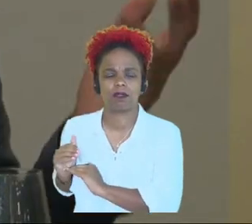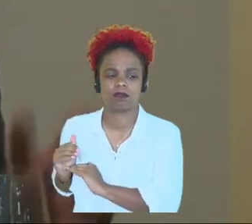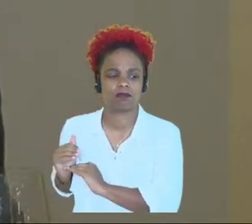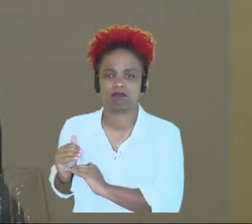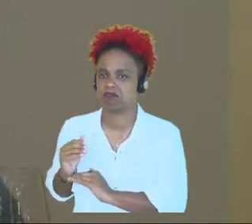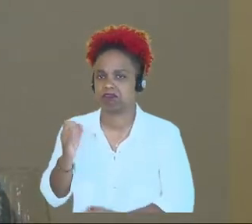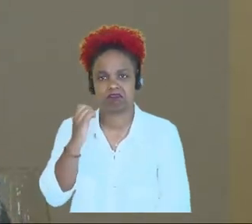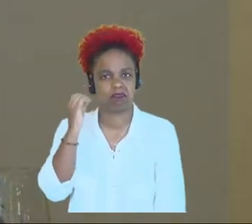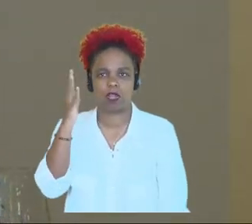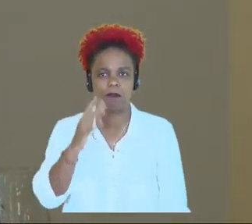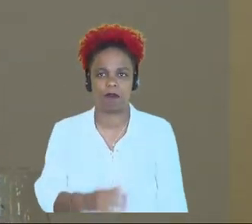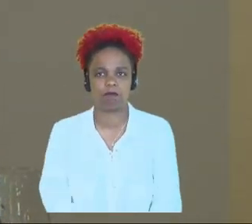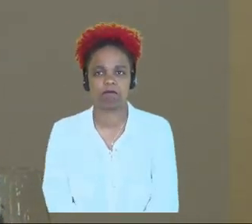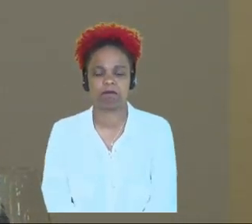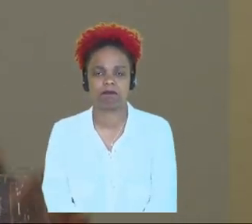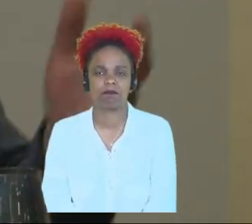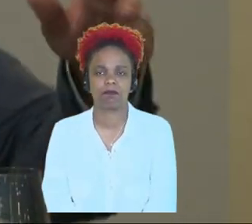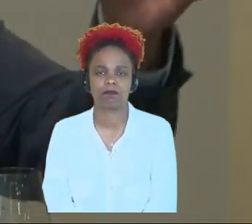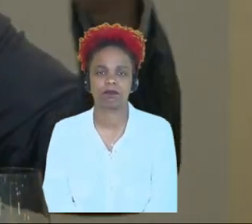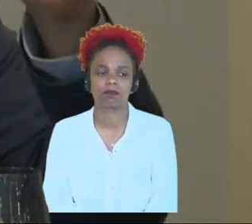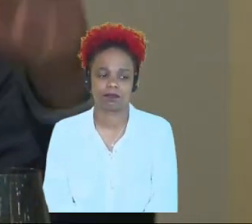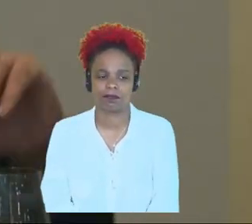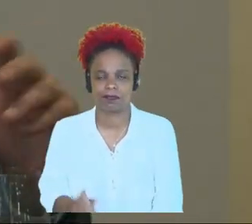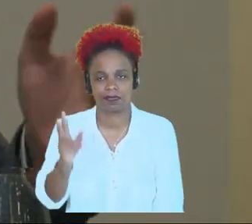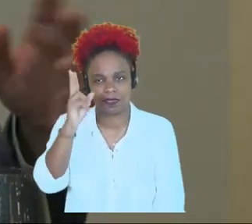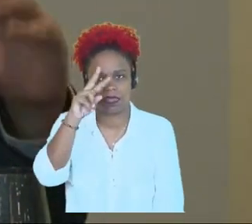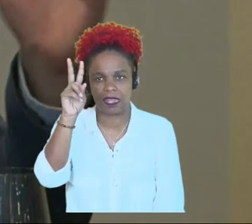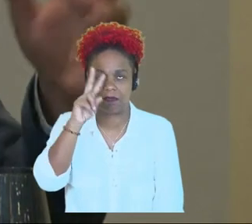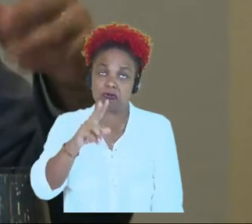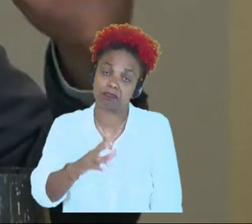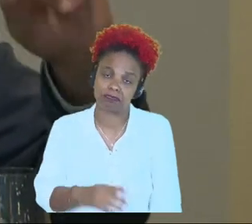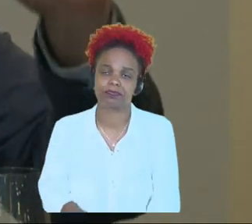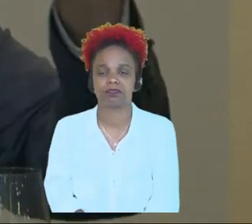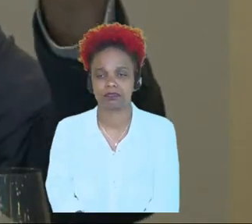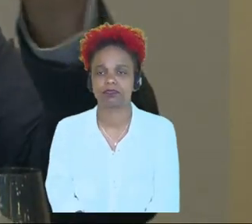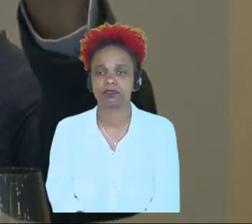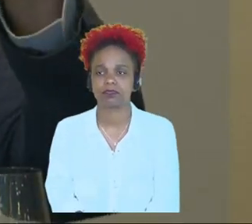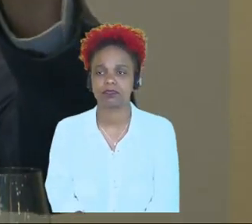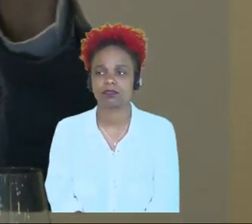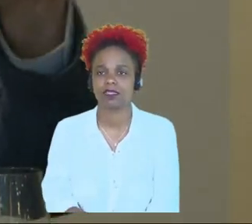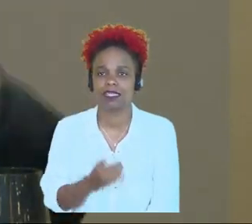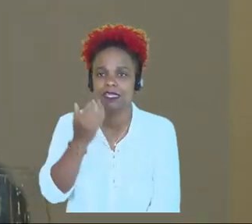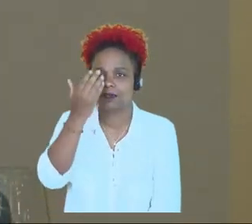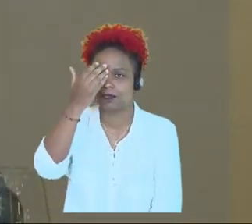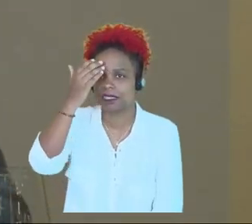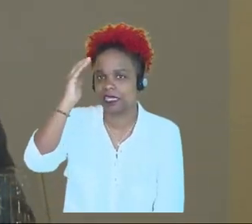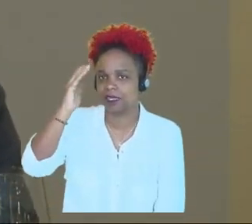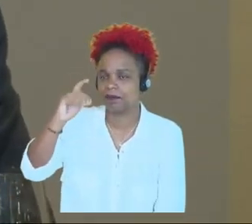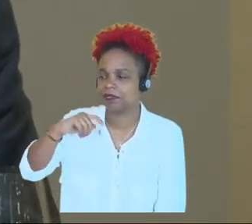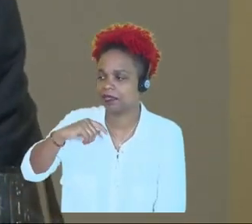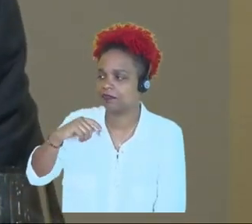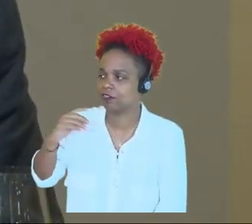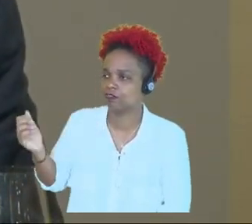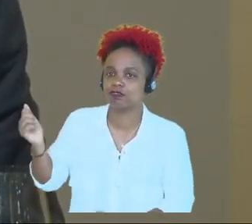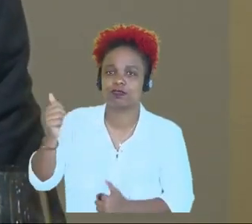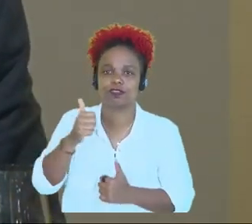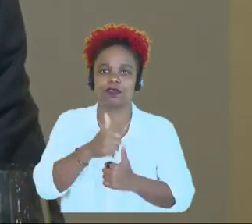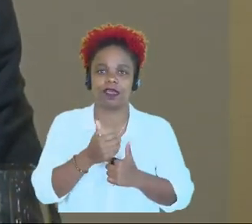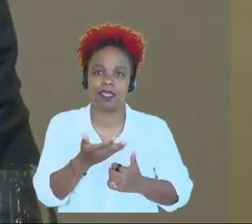não me lembro. Quer dizer, me lembro, mas... O Michel Temer recuou por ele.